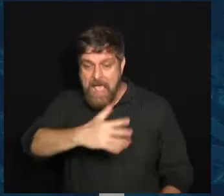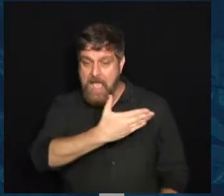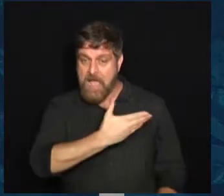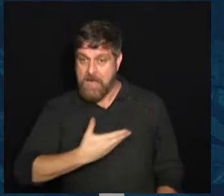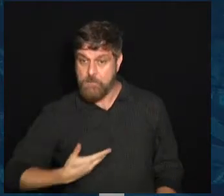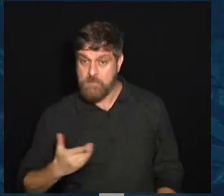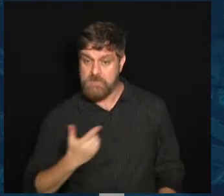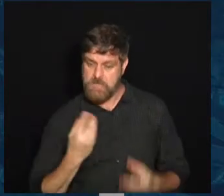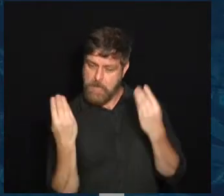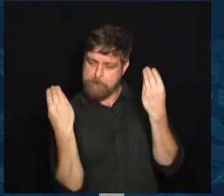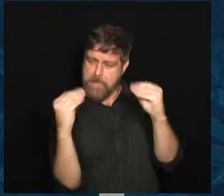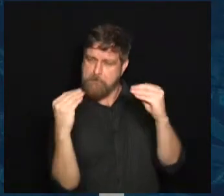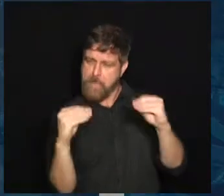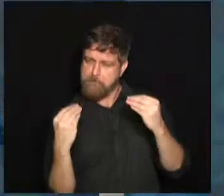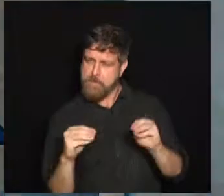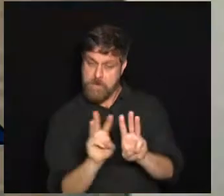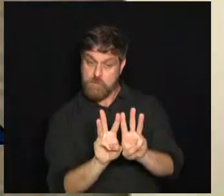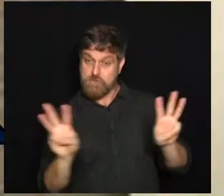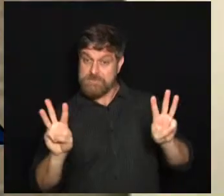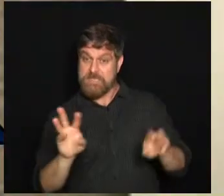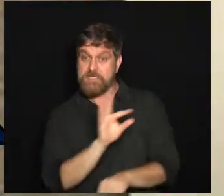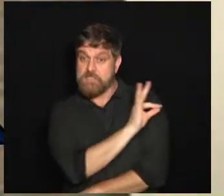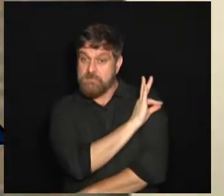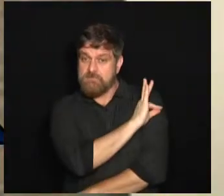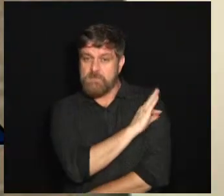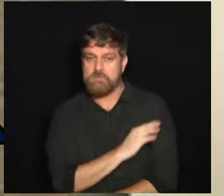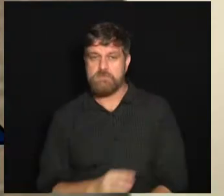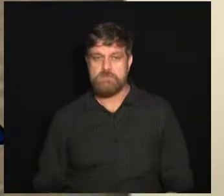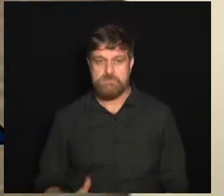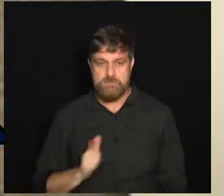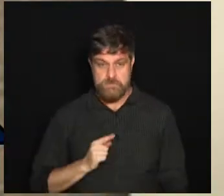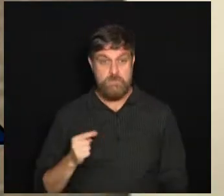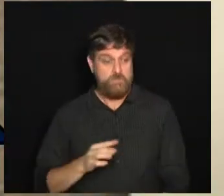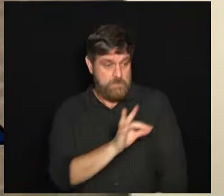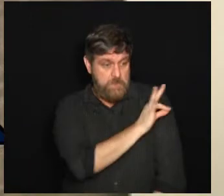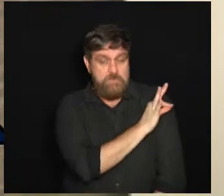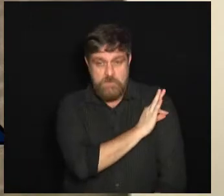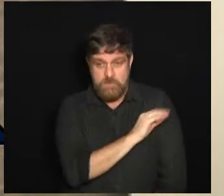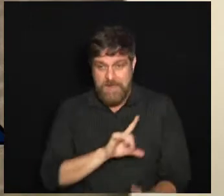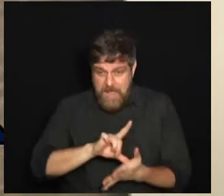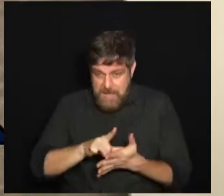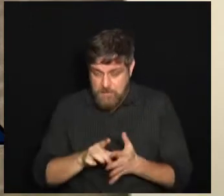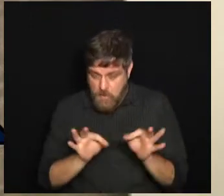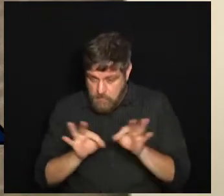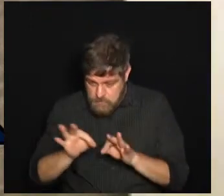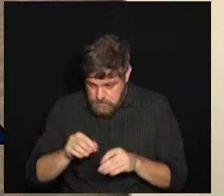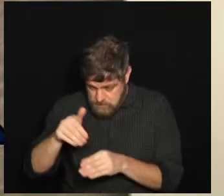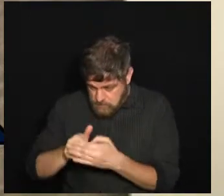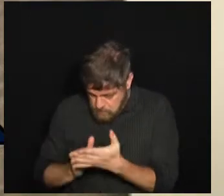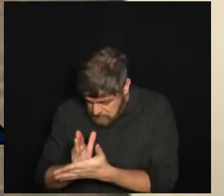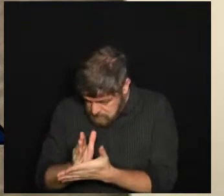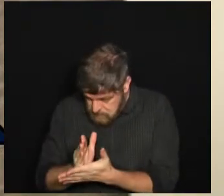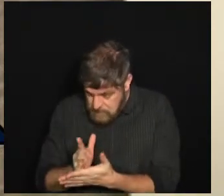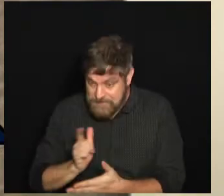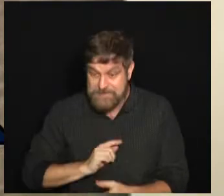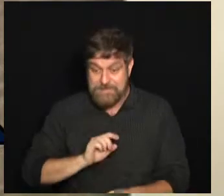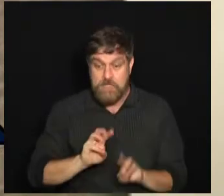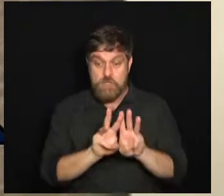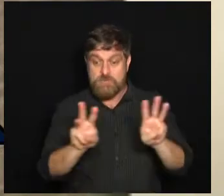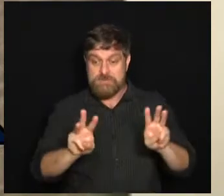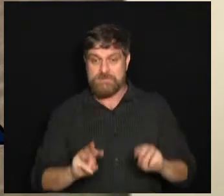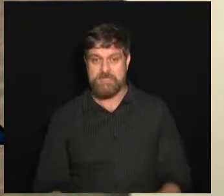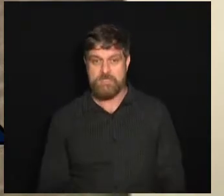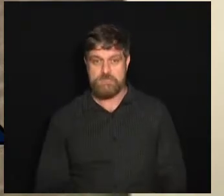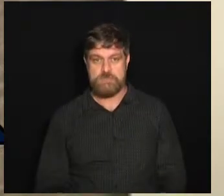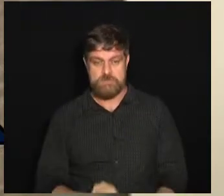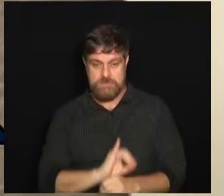fiquem disponíveis no site da Prefeitura. A Prefeitura deverá disponibilizar, depois do projeto aprovado, no site, dentro do portal,